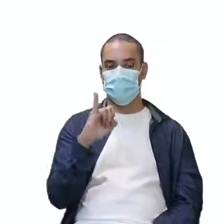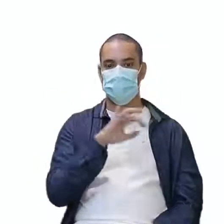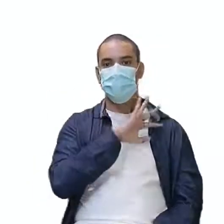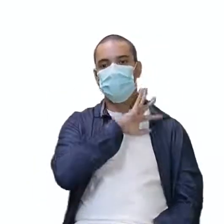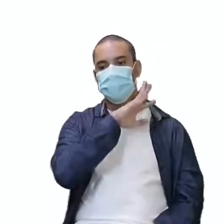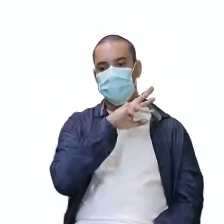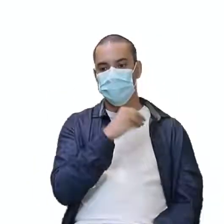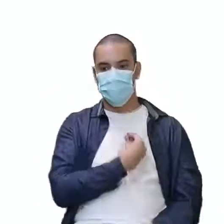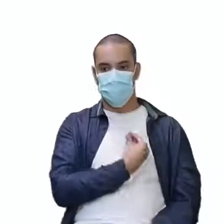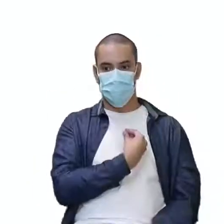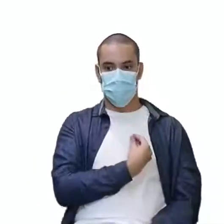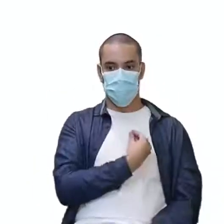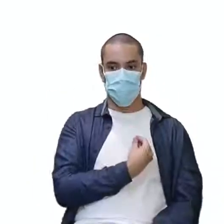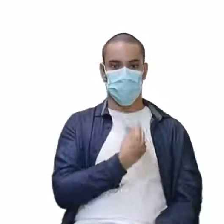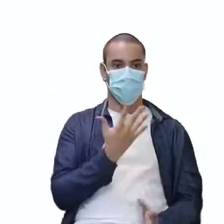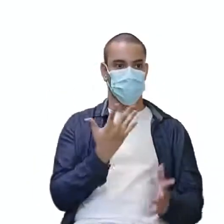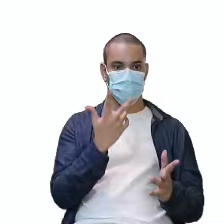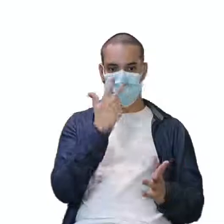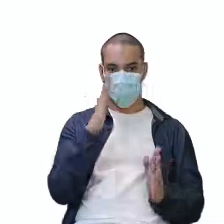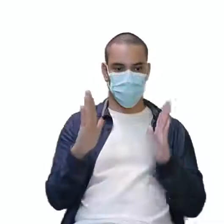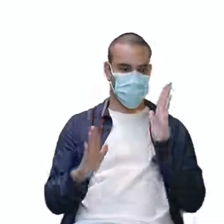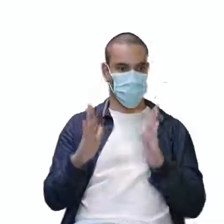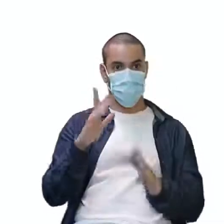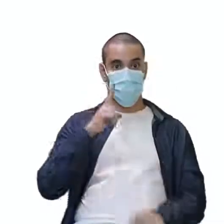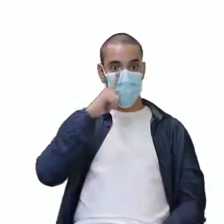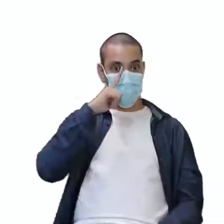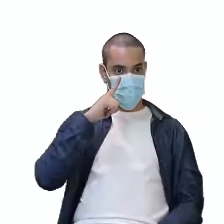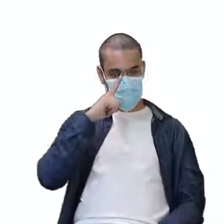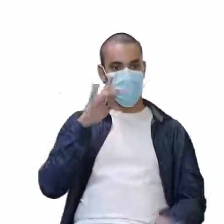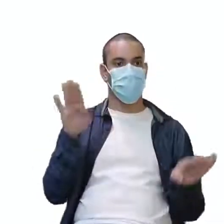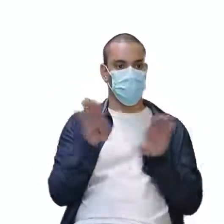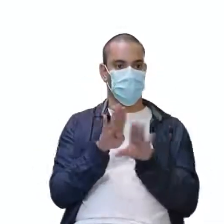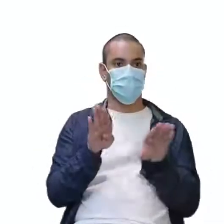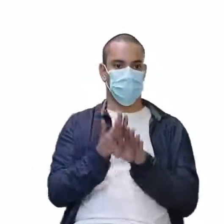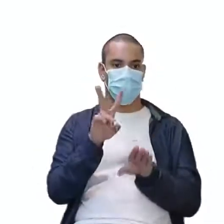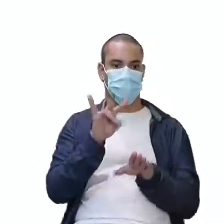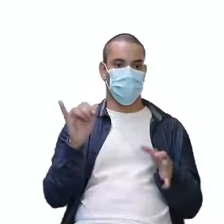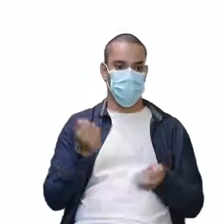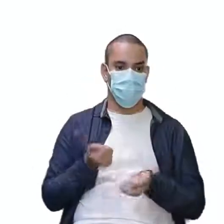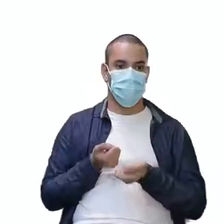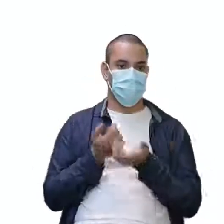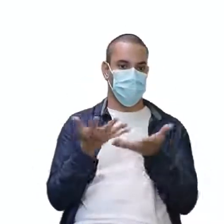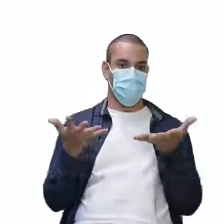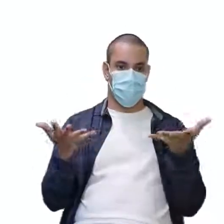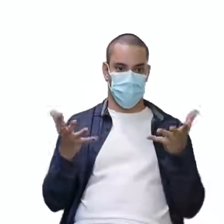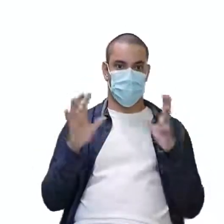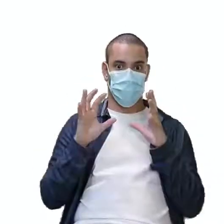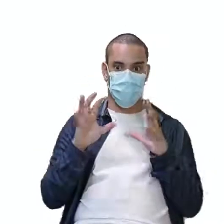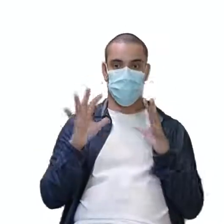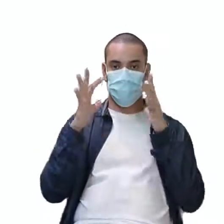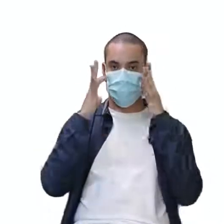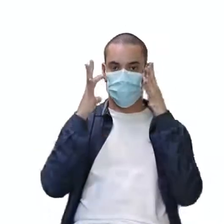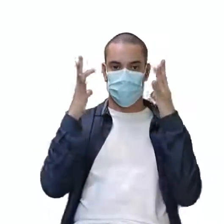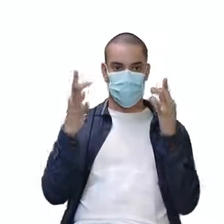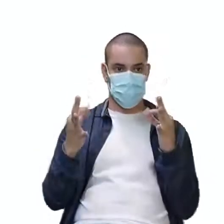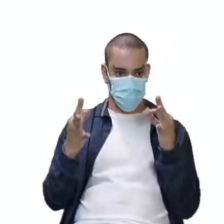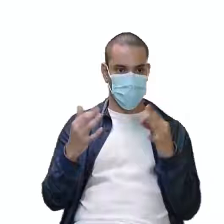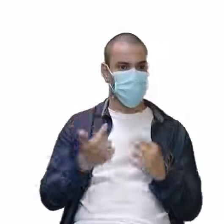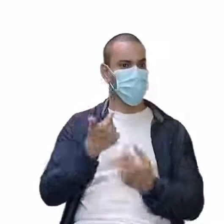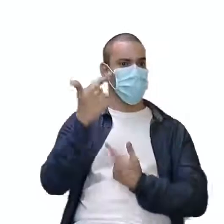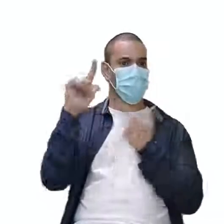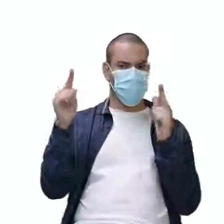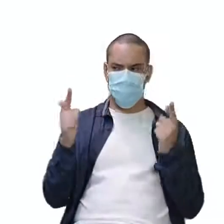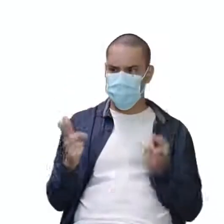ele está em situação de perigo, ele também vai liberar esses feromônios de atenção que os outros